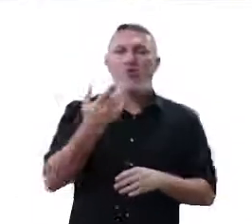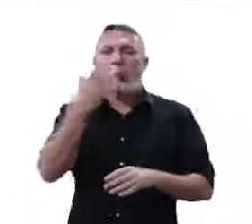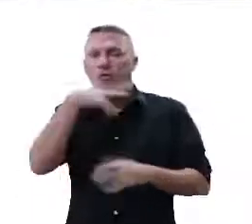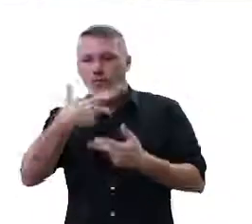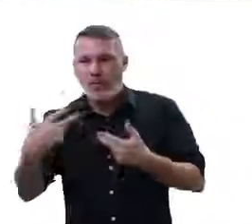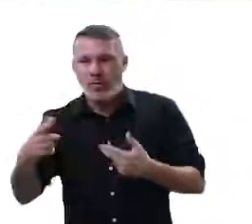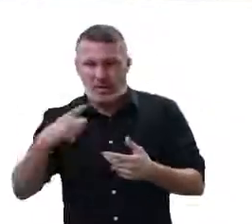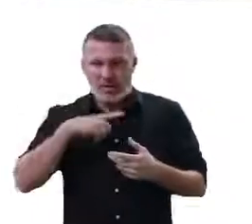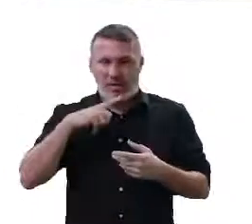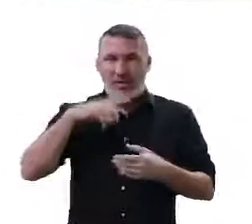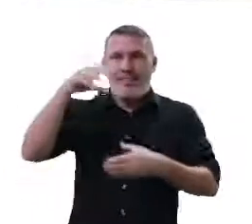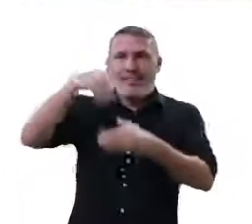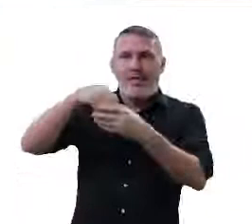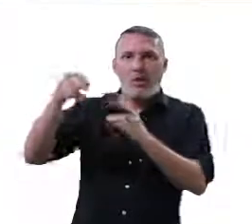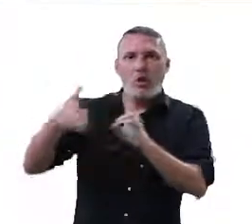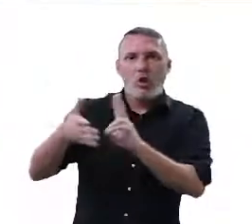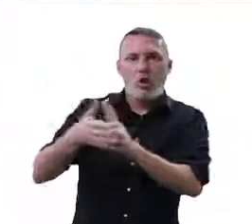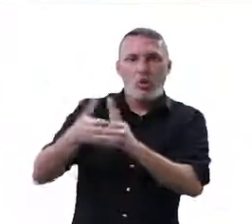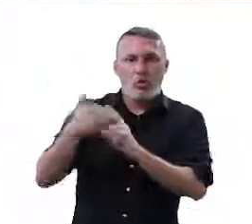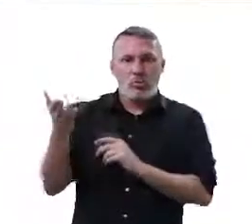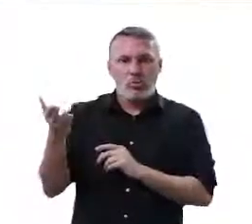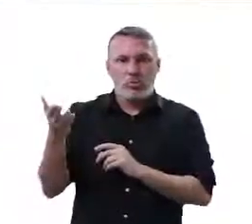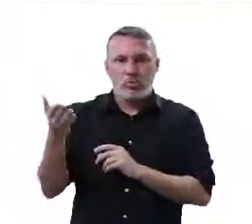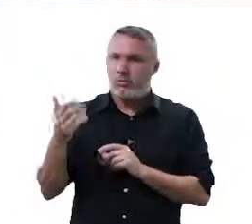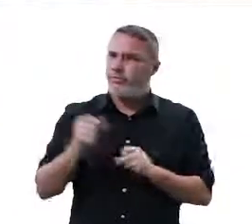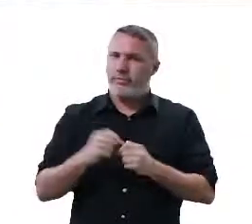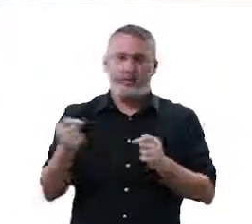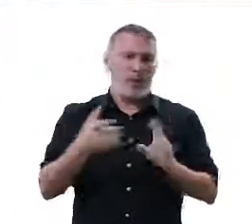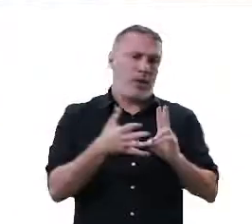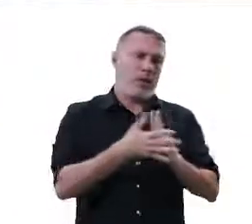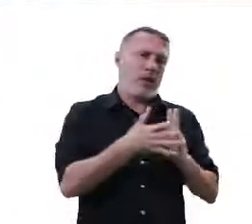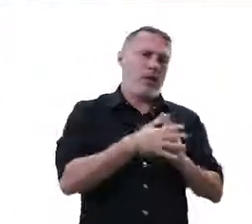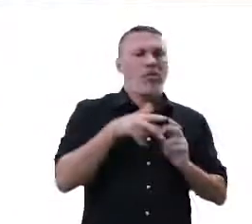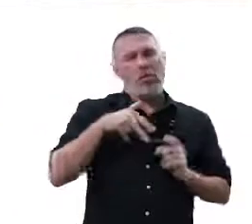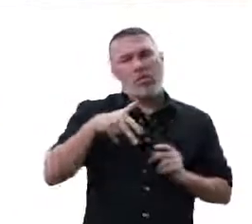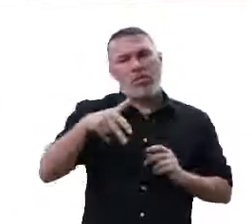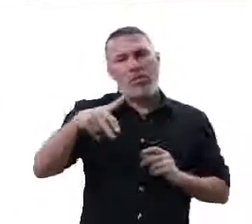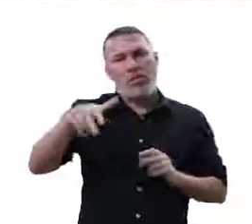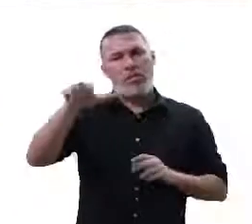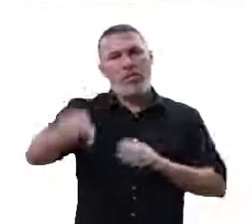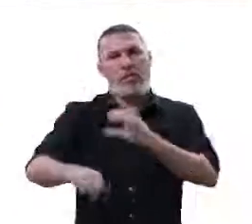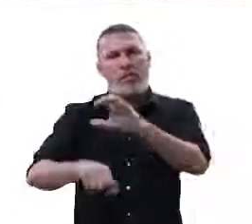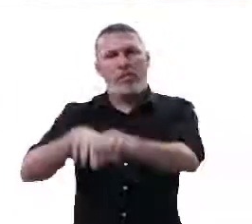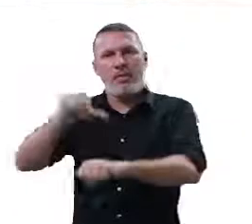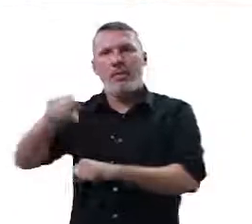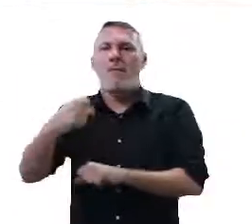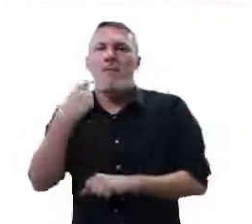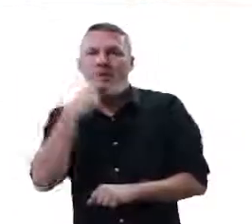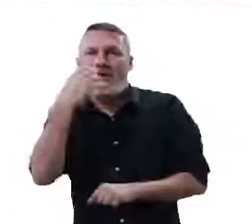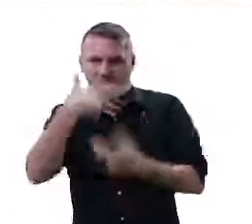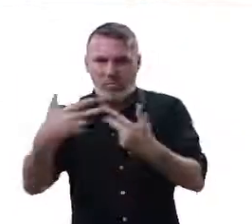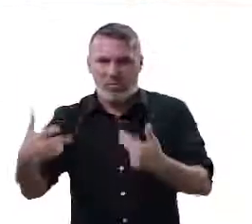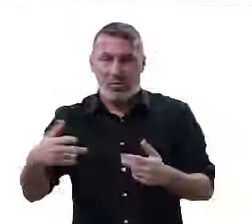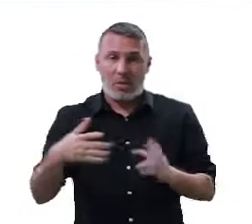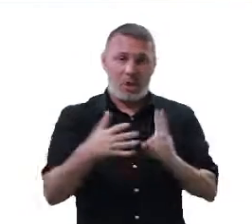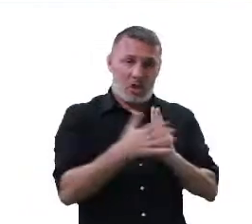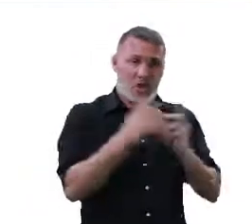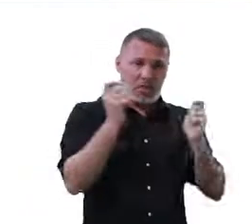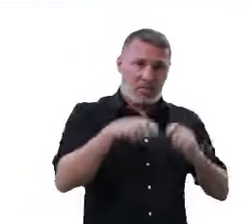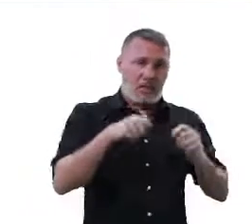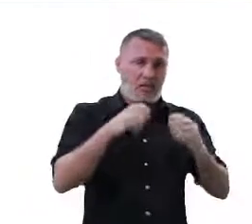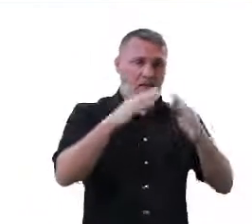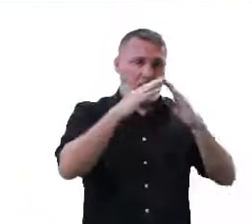Né? O alimento não sai da floresta e vai até a oca. O índio tem que se deslocar até a floresta para poder ter acesso a esse